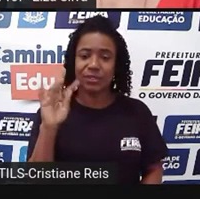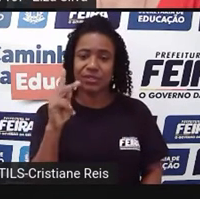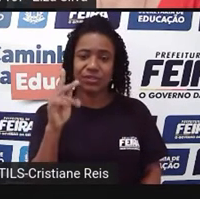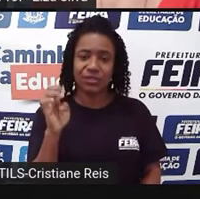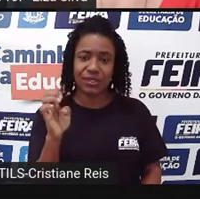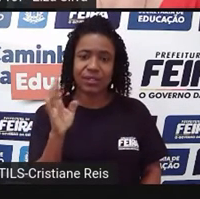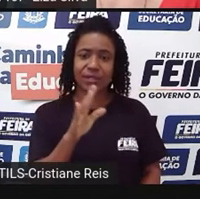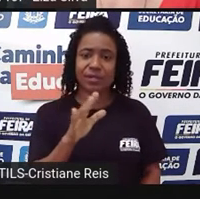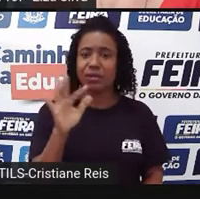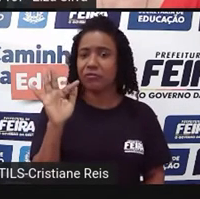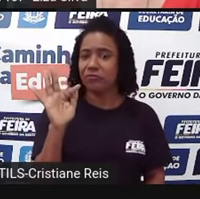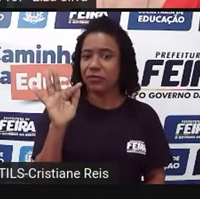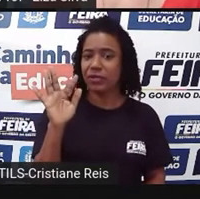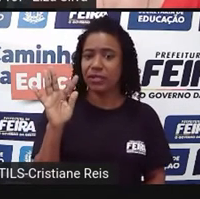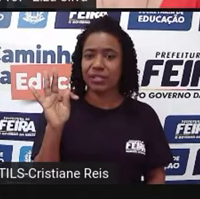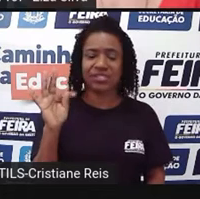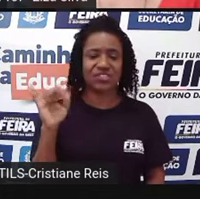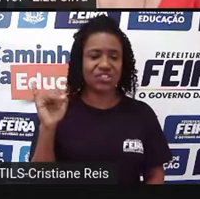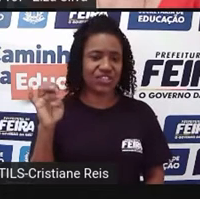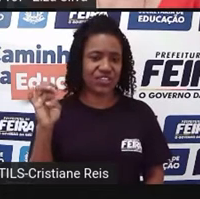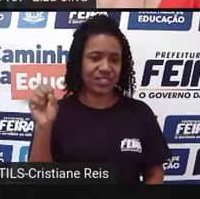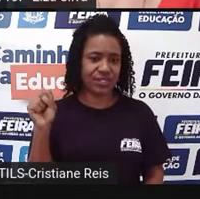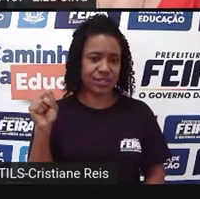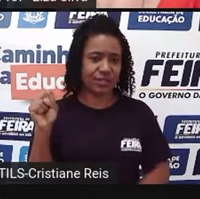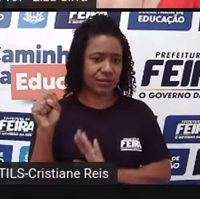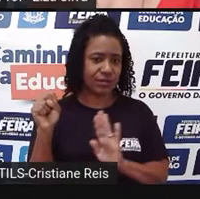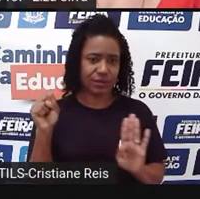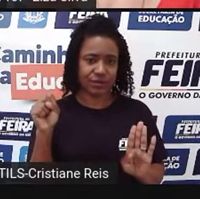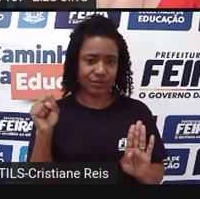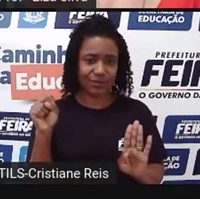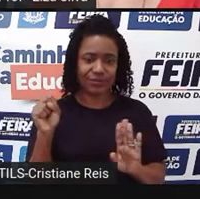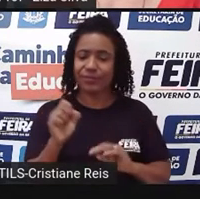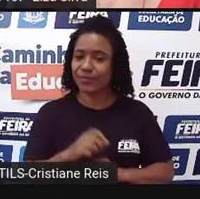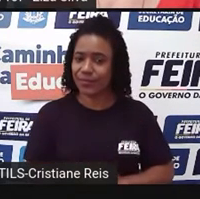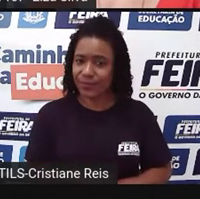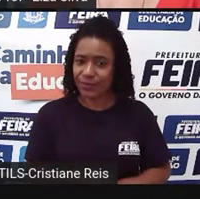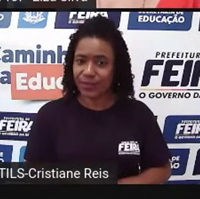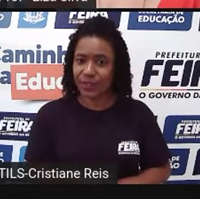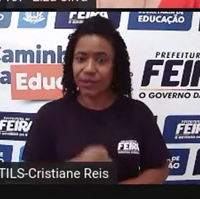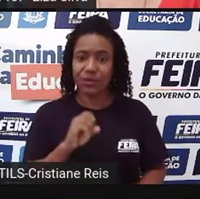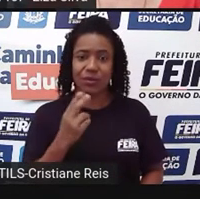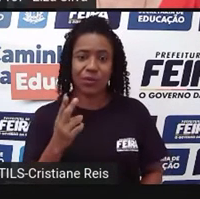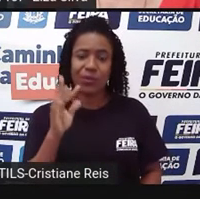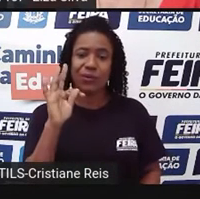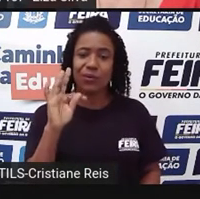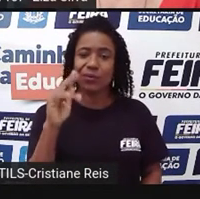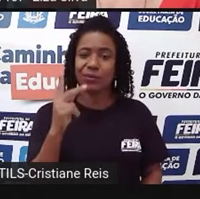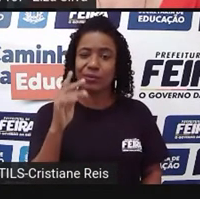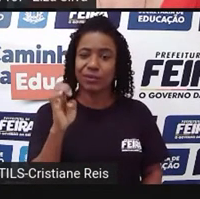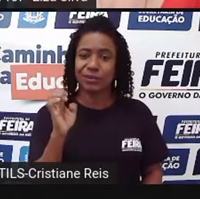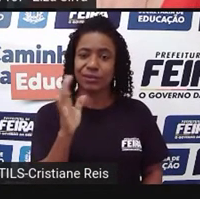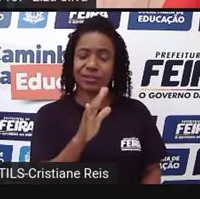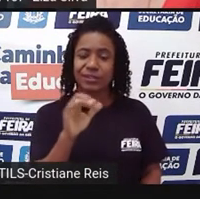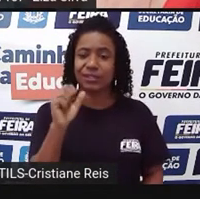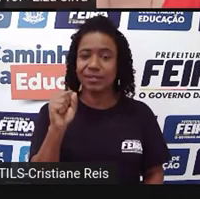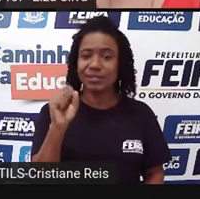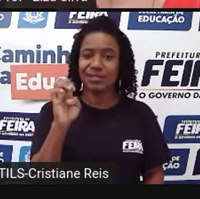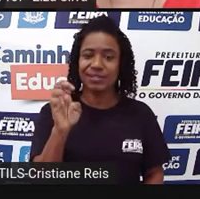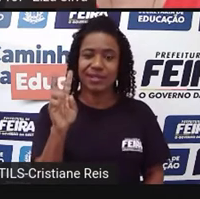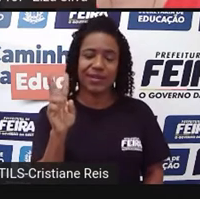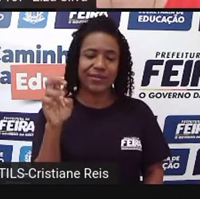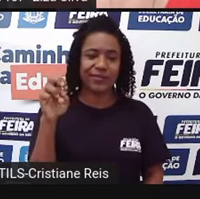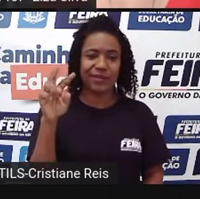vertices vi Fifties olbh sementes então é